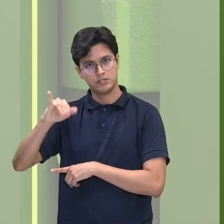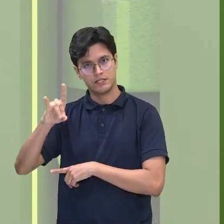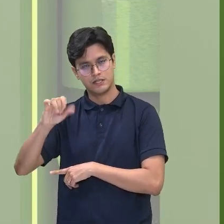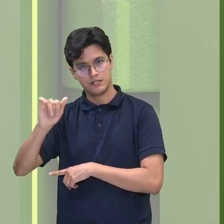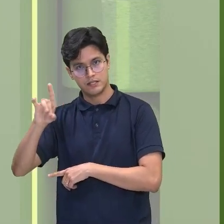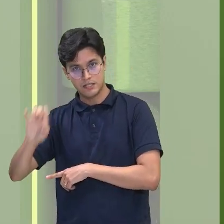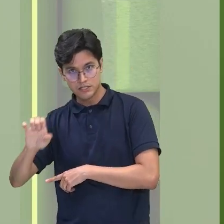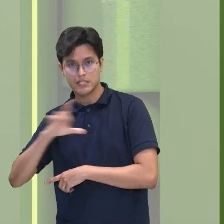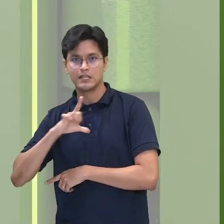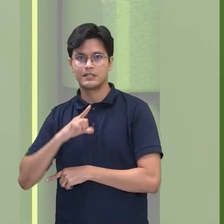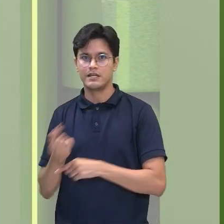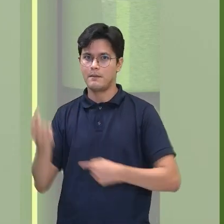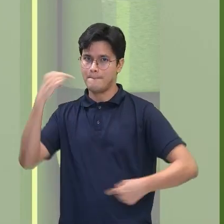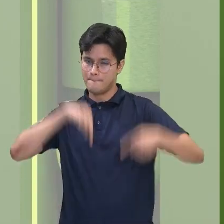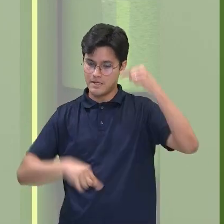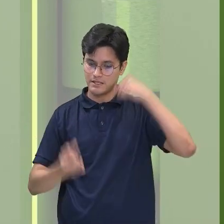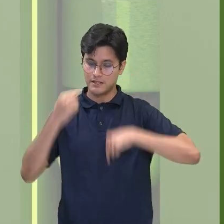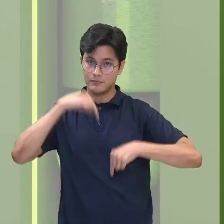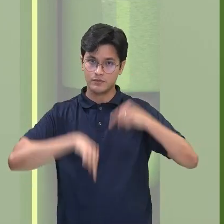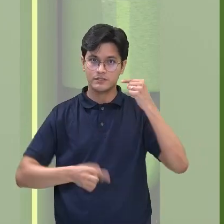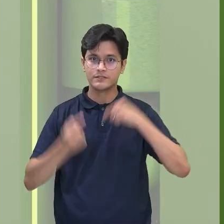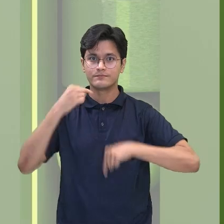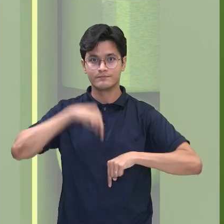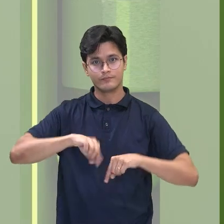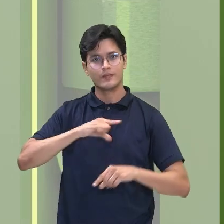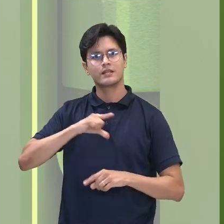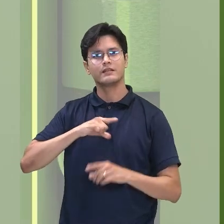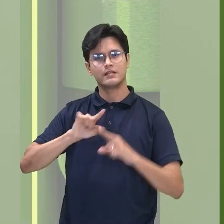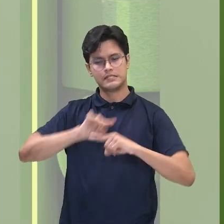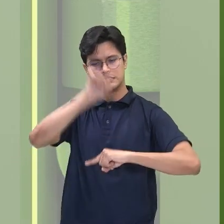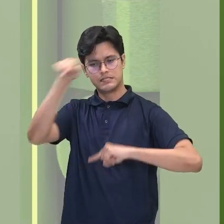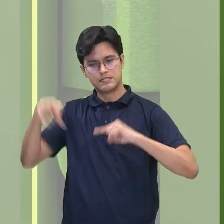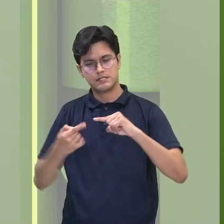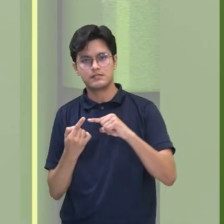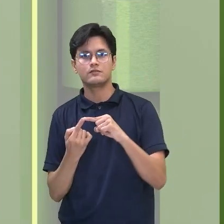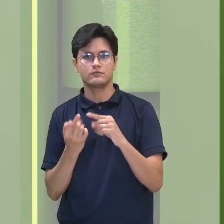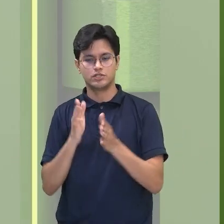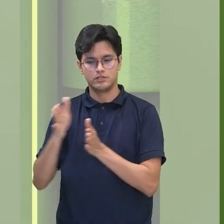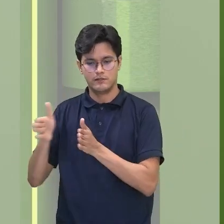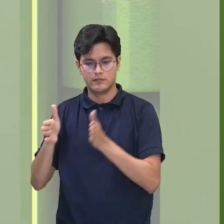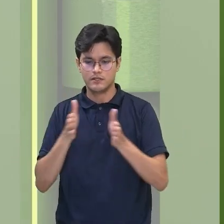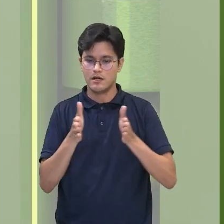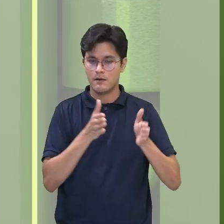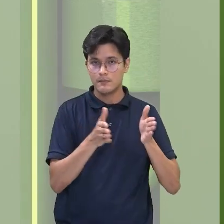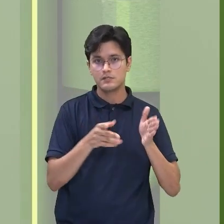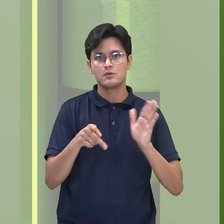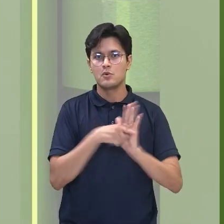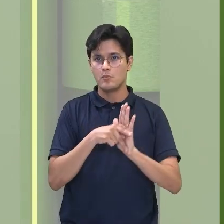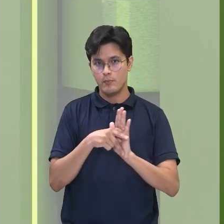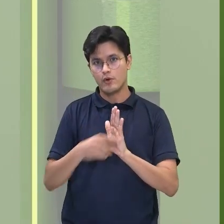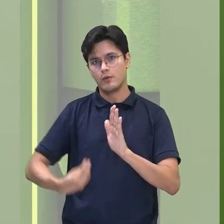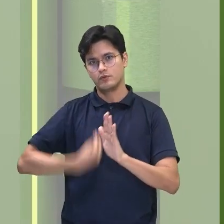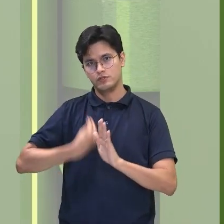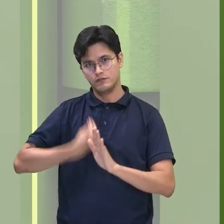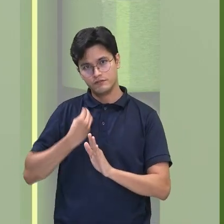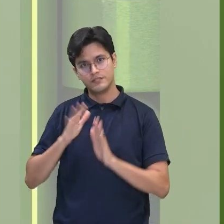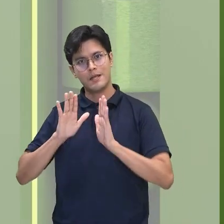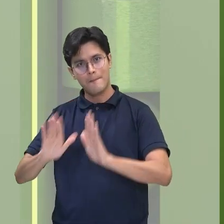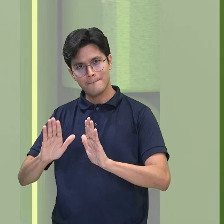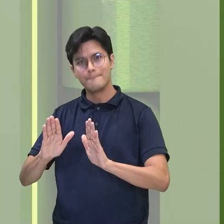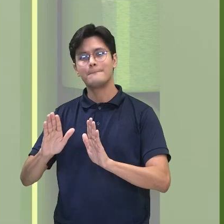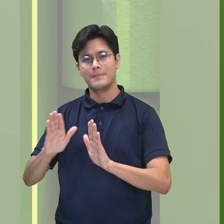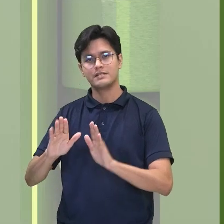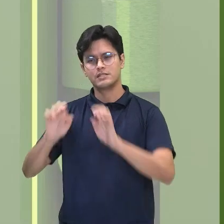certo metabolismo, com um certo ciclo de etapas de um ser vivo, ele não possui a estrutura de uma célula. Por